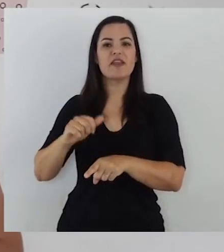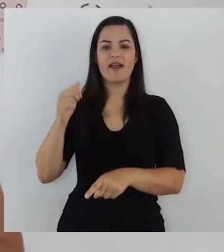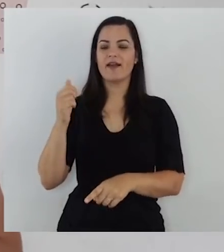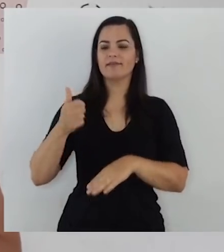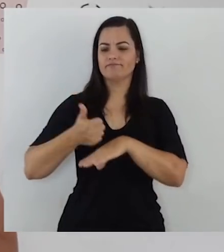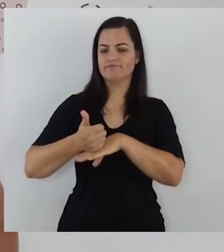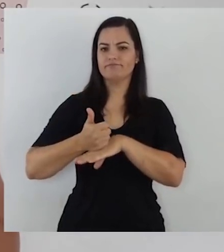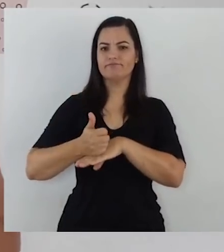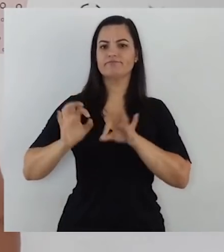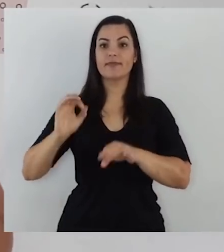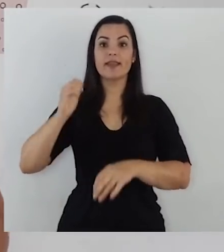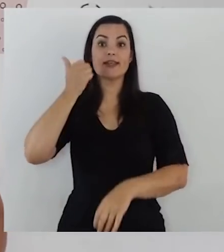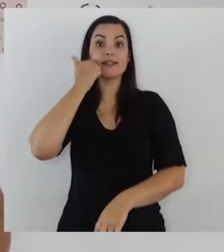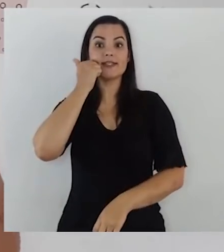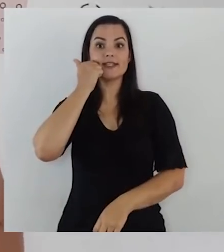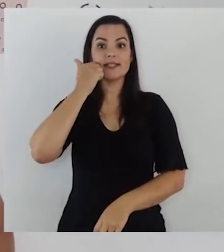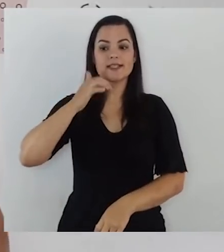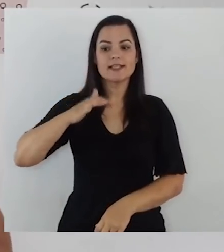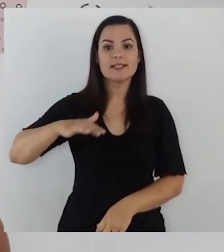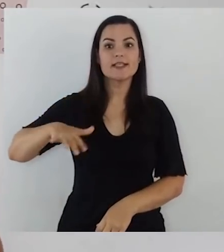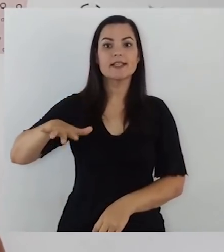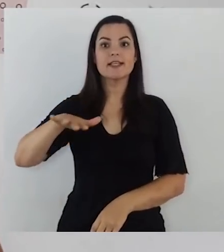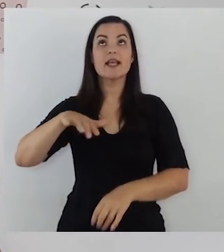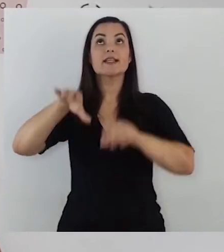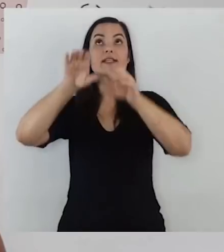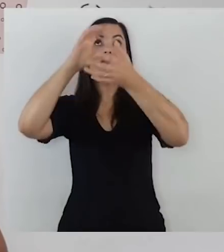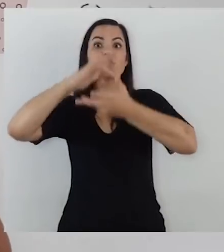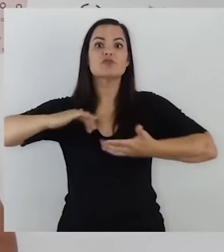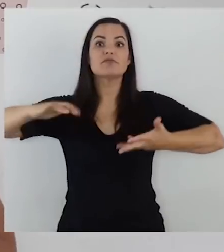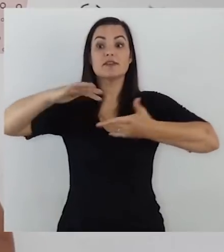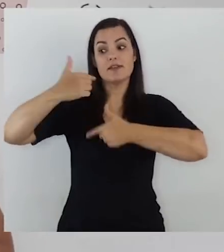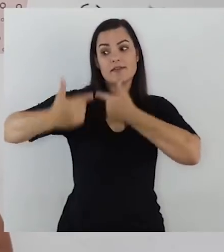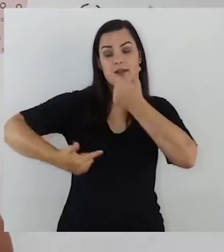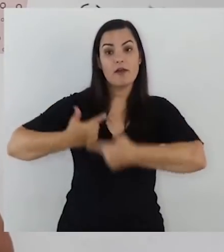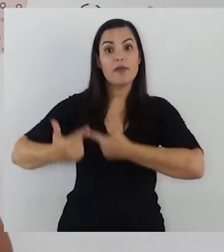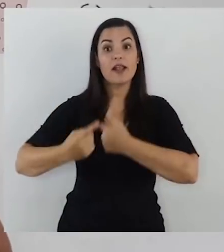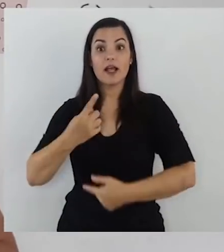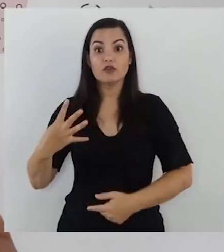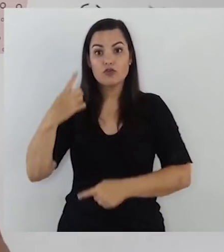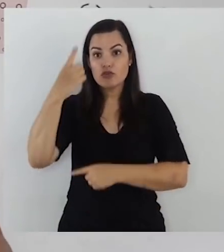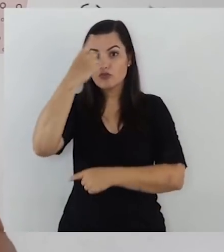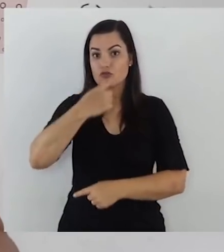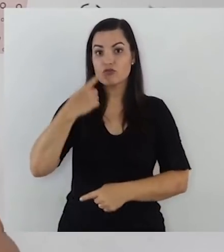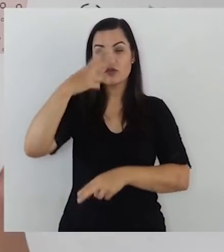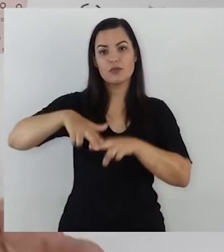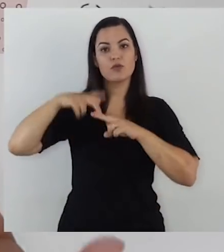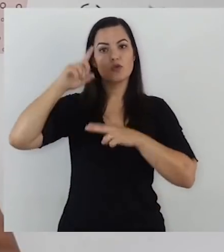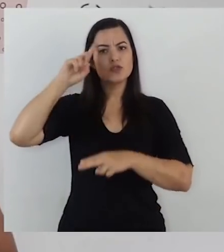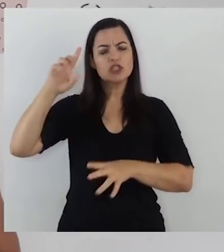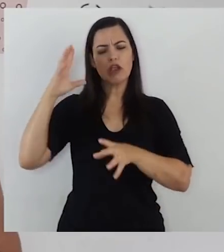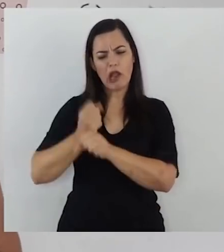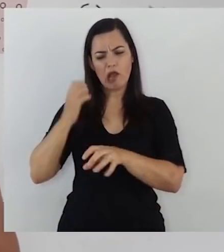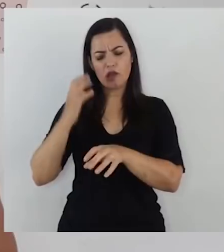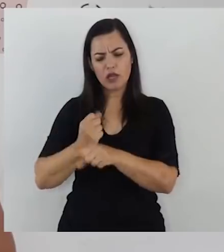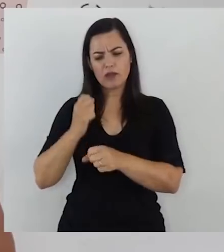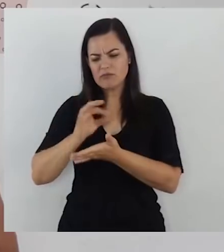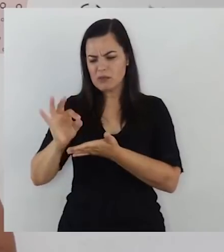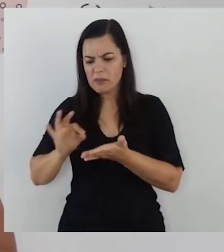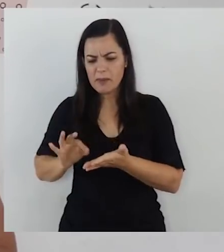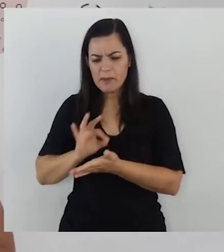legal, turma! Ela trabalhava mais de 14 horas por dia, né, como eu já te contei, fazendo cálculos e mais